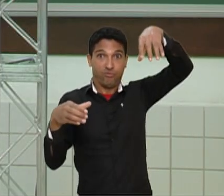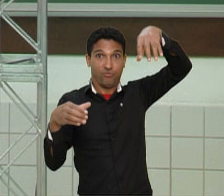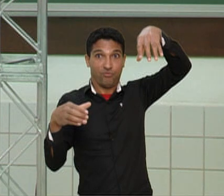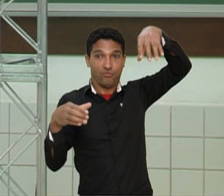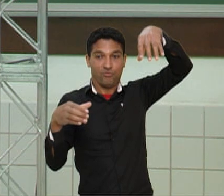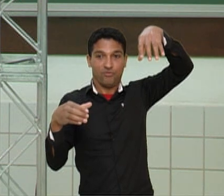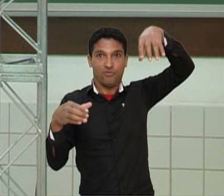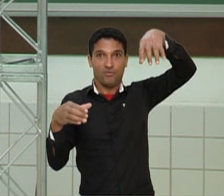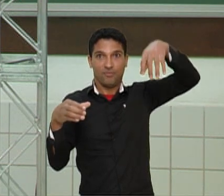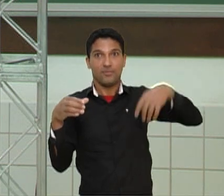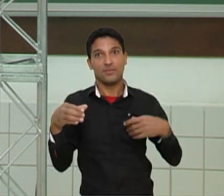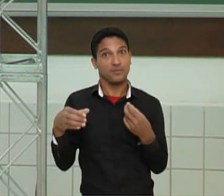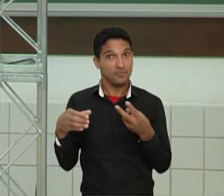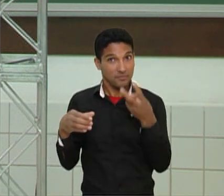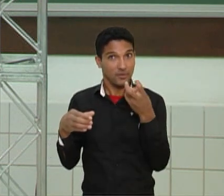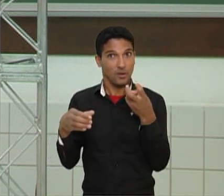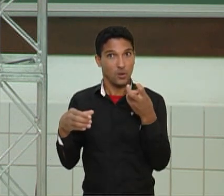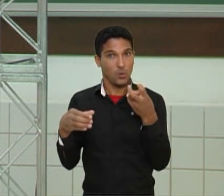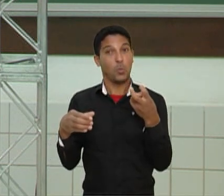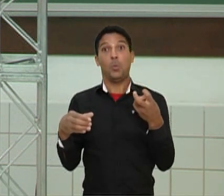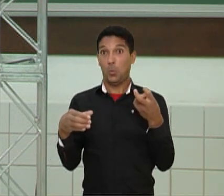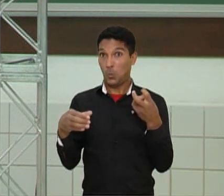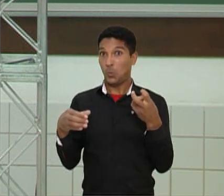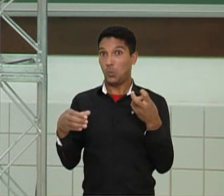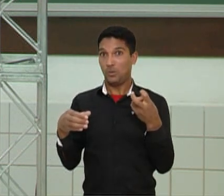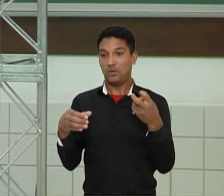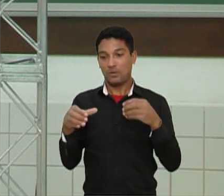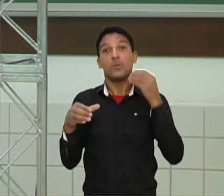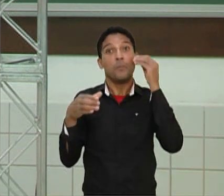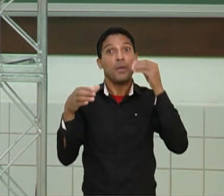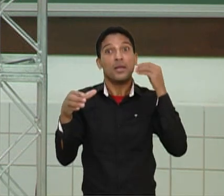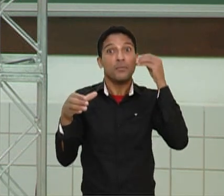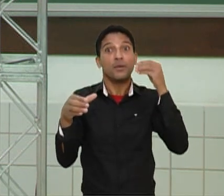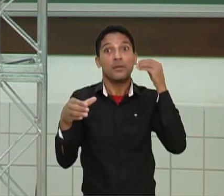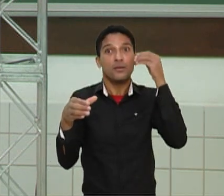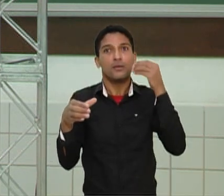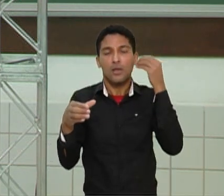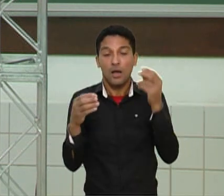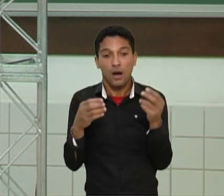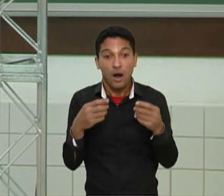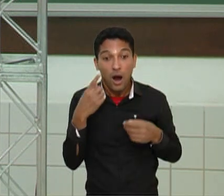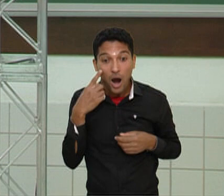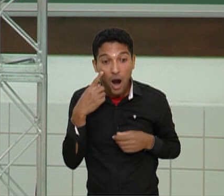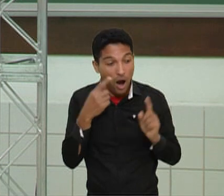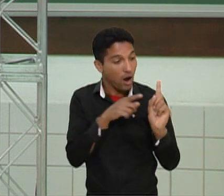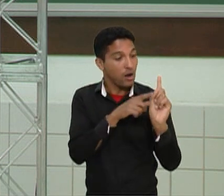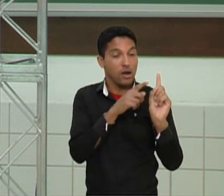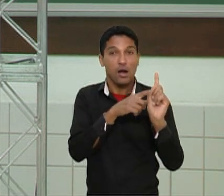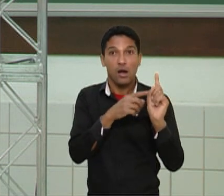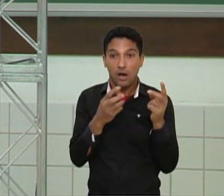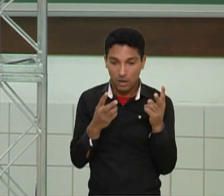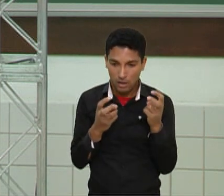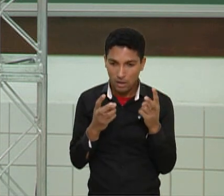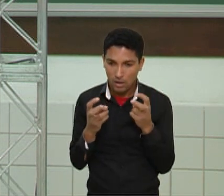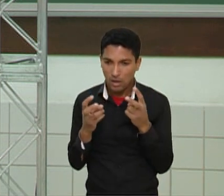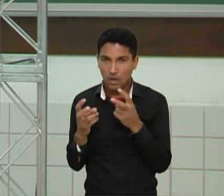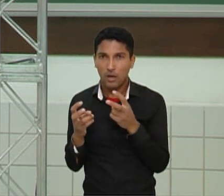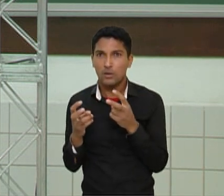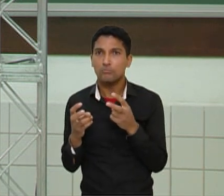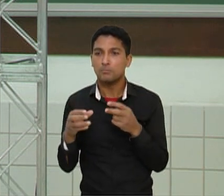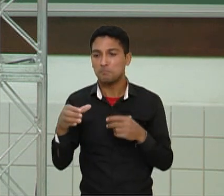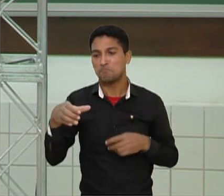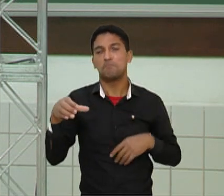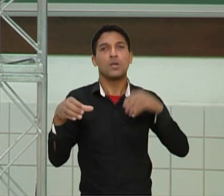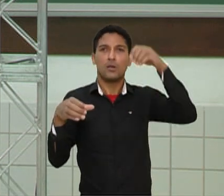fazendo esses, nossa senhora, me empolguei, esses experimentos, ele foi percebendo algumas coisas. Para